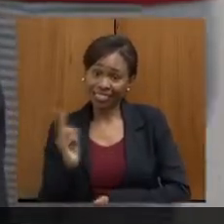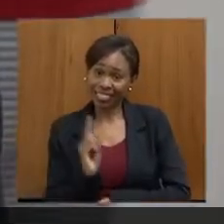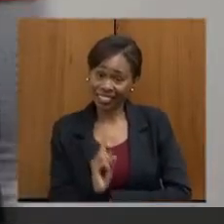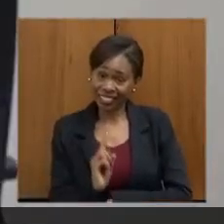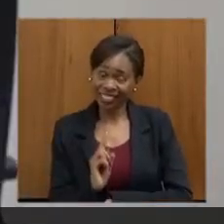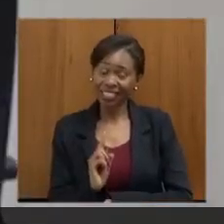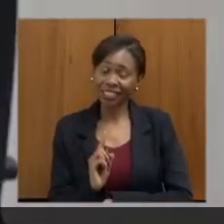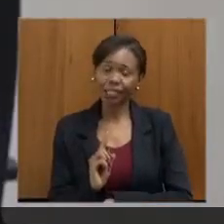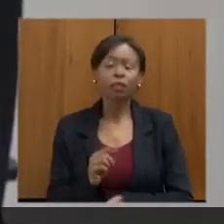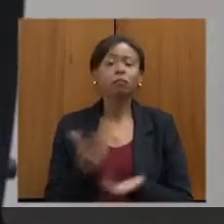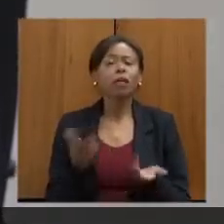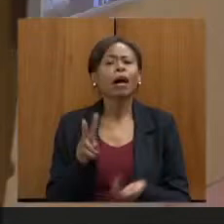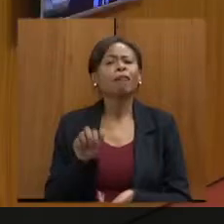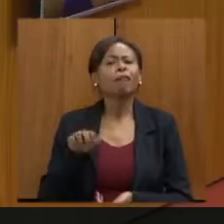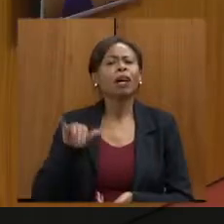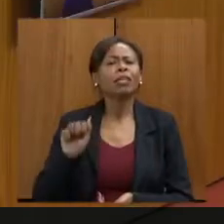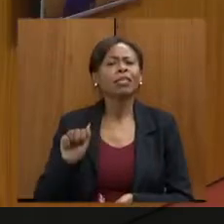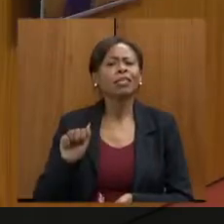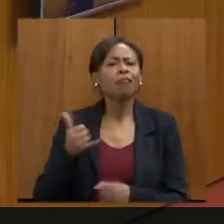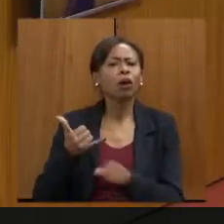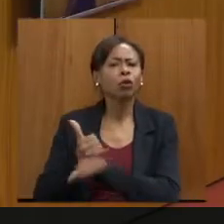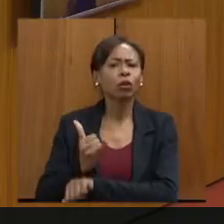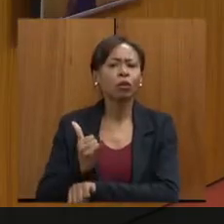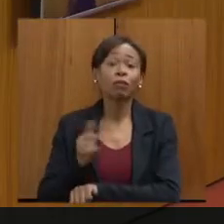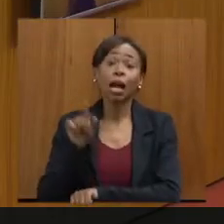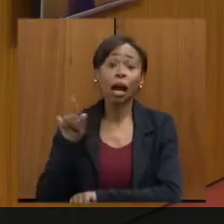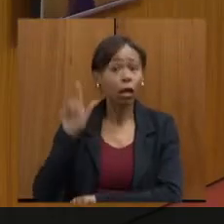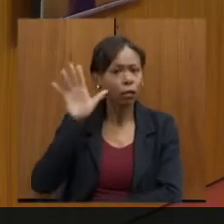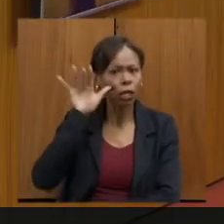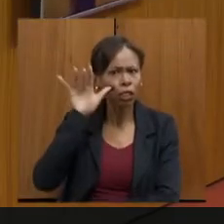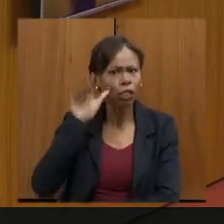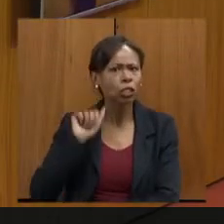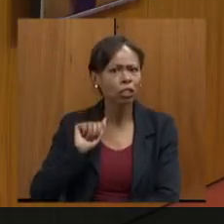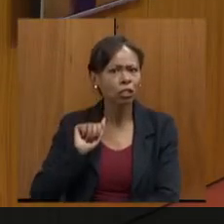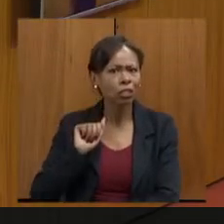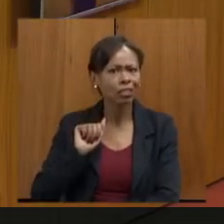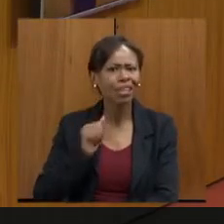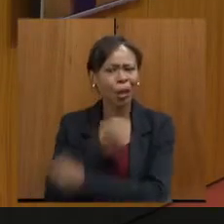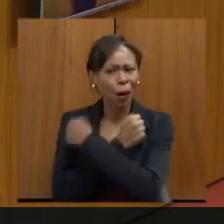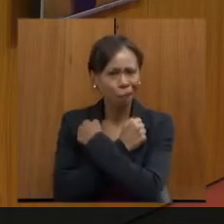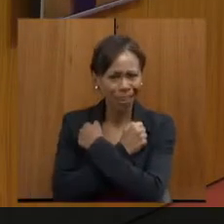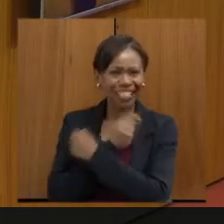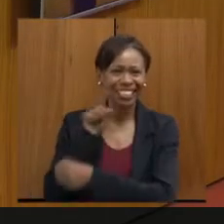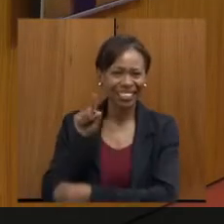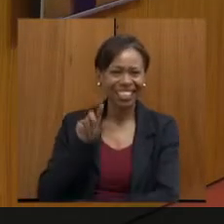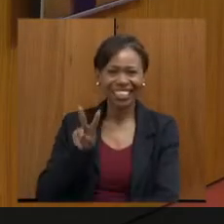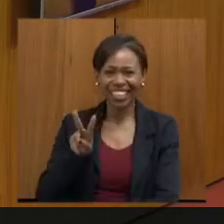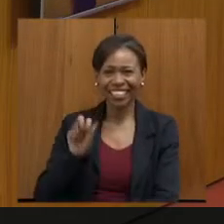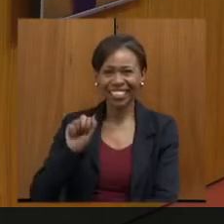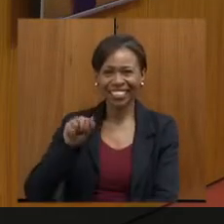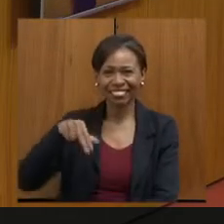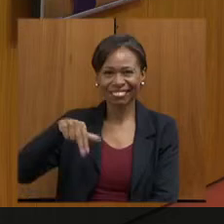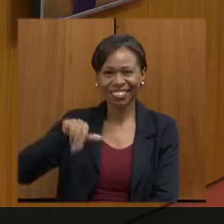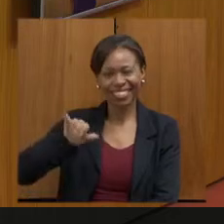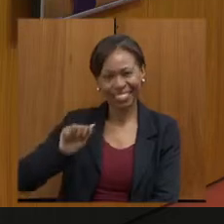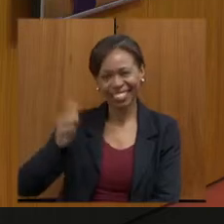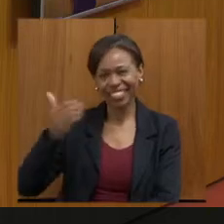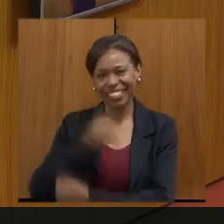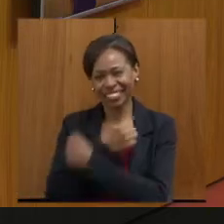Pois é a Vânia faltou né ela deve está nos assistindo viu Pois é manda um abraço para ela para ela